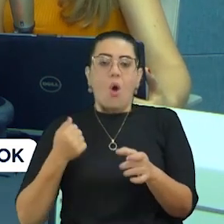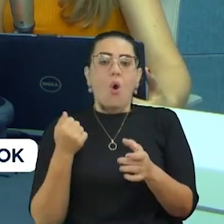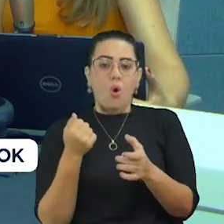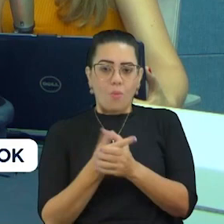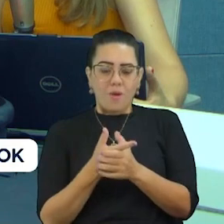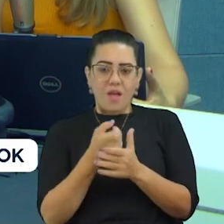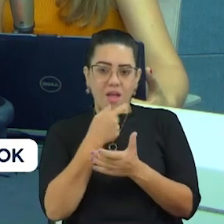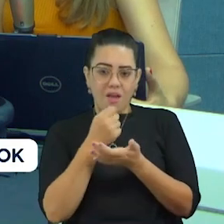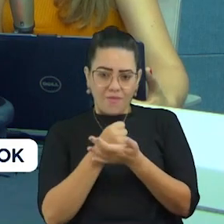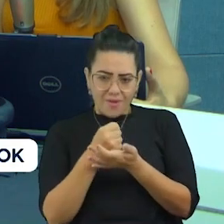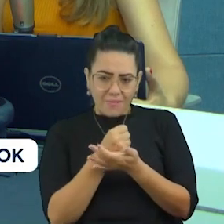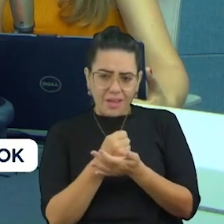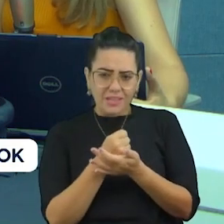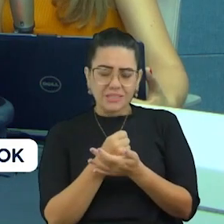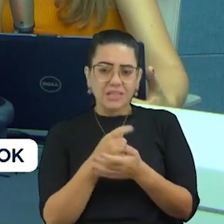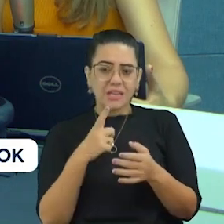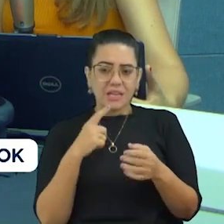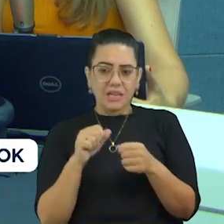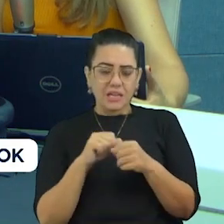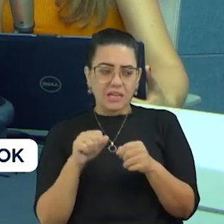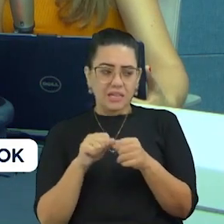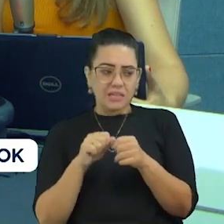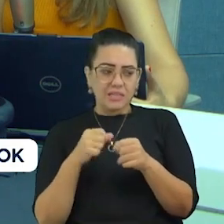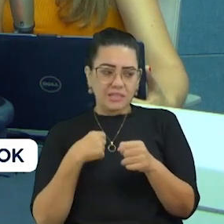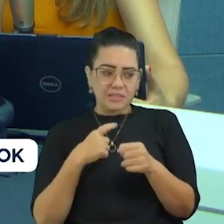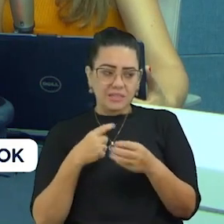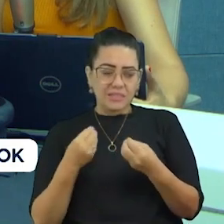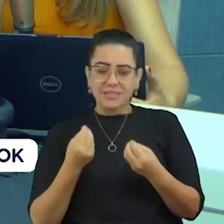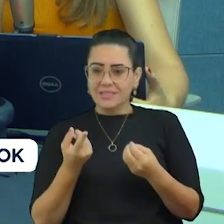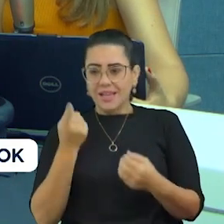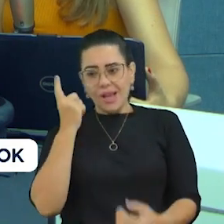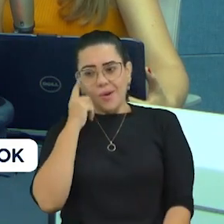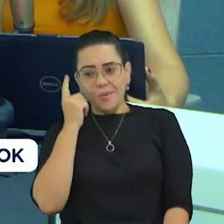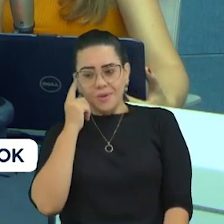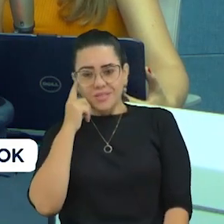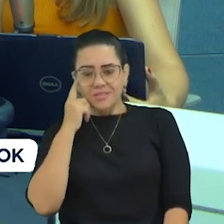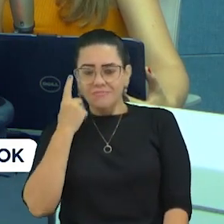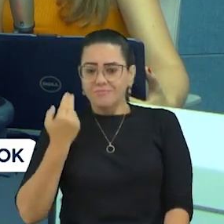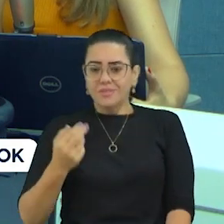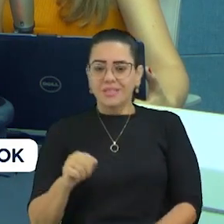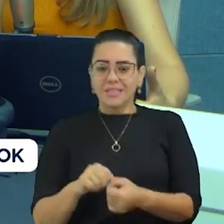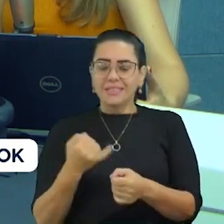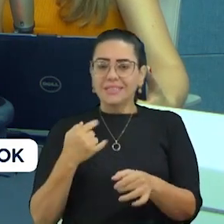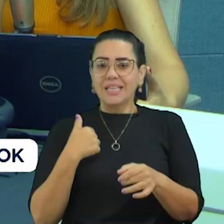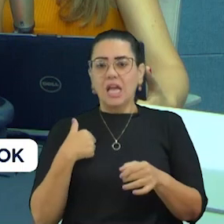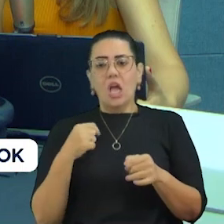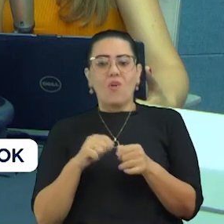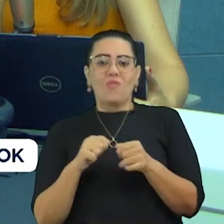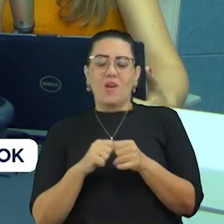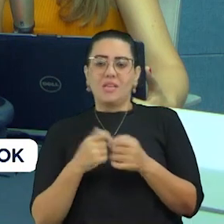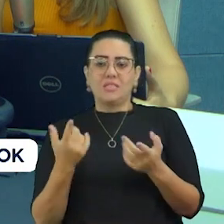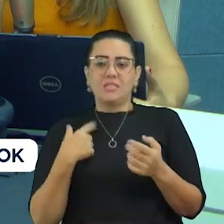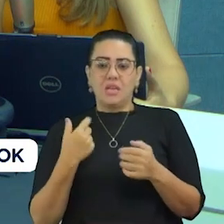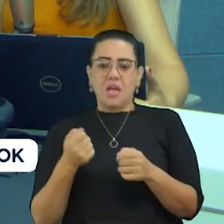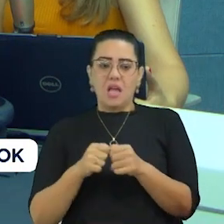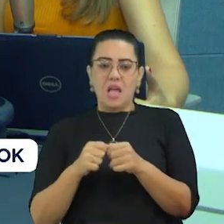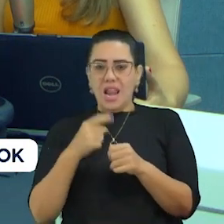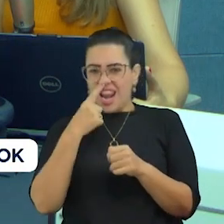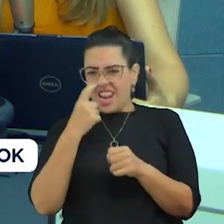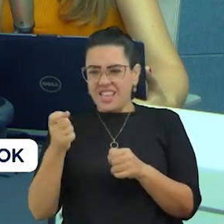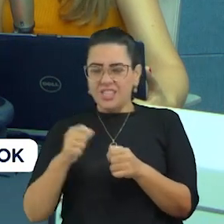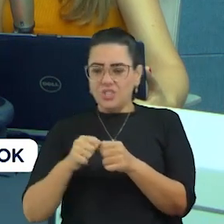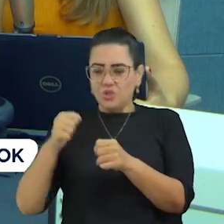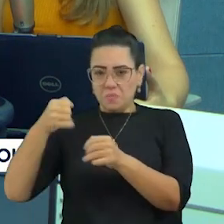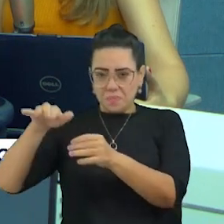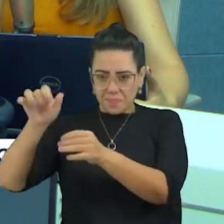eu devolvo para a farmácia. Ou seja, a gente às vezes não pensa com relação a isso. Aí o que que eu faço? Eu não posso descartar em lixo, eu